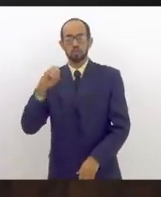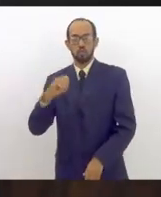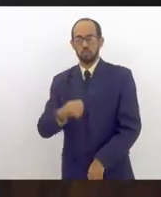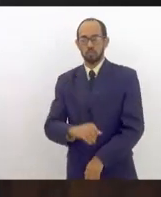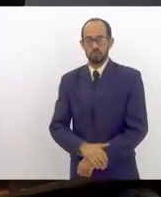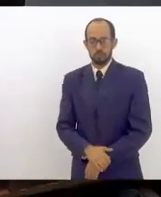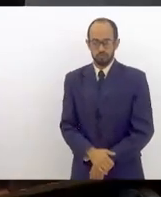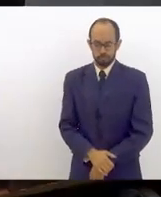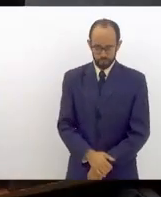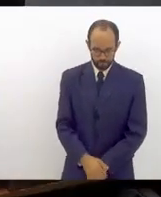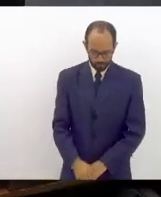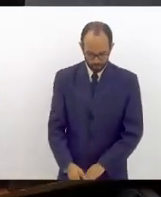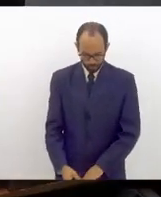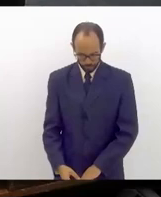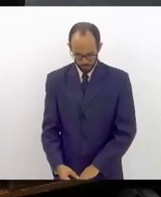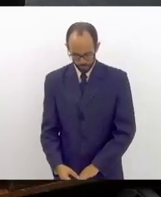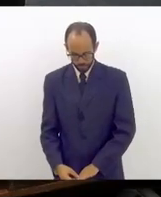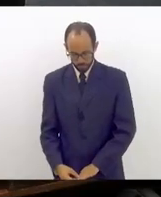Chico Machado.